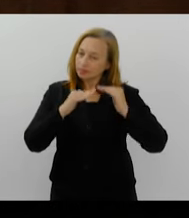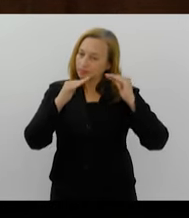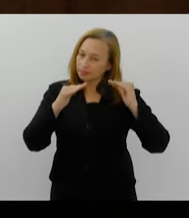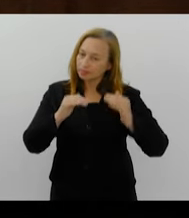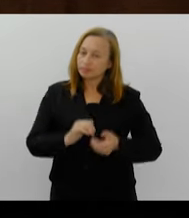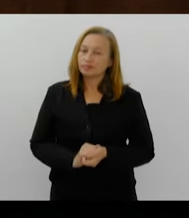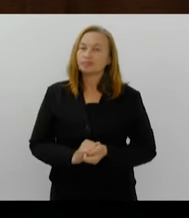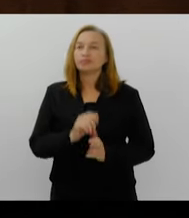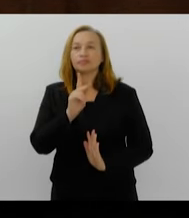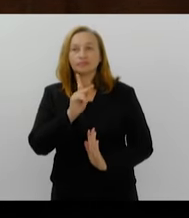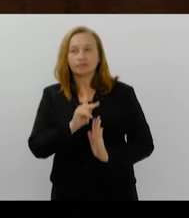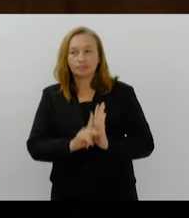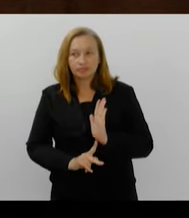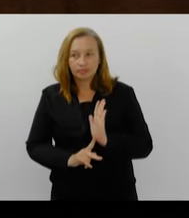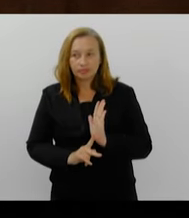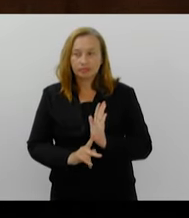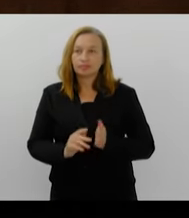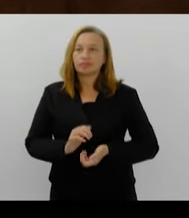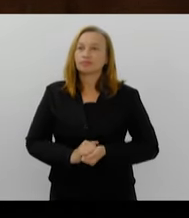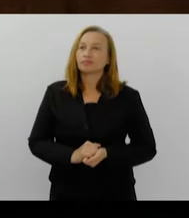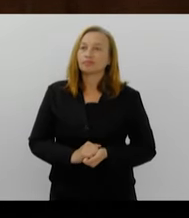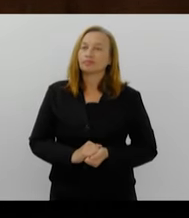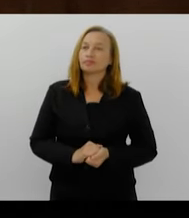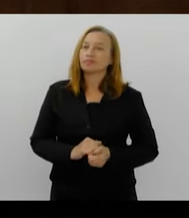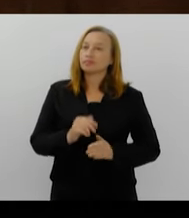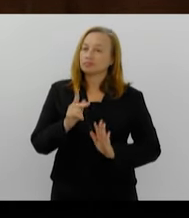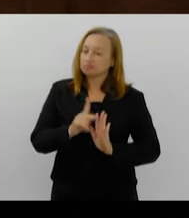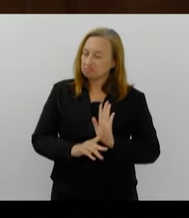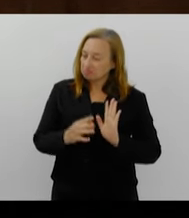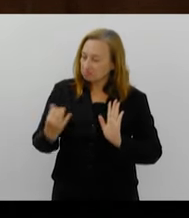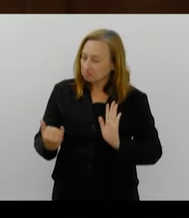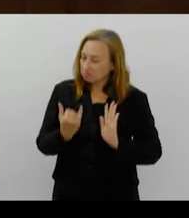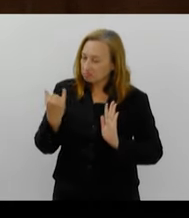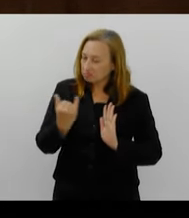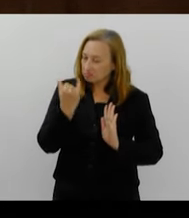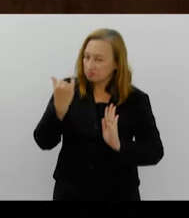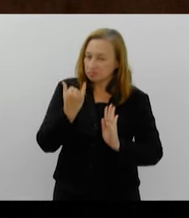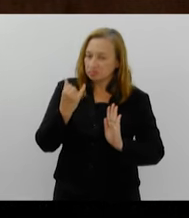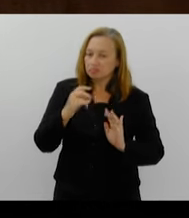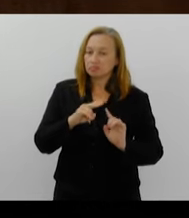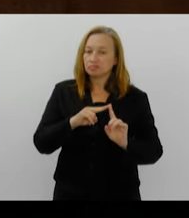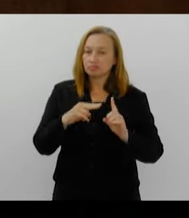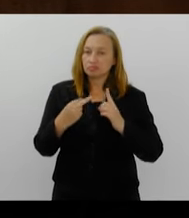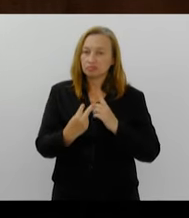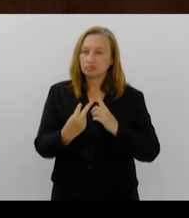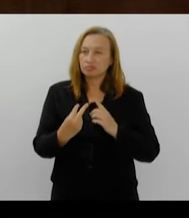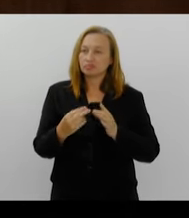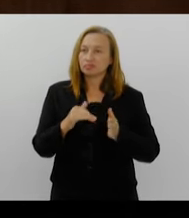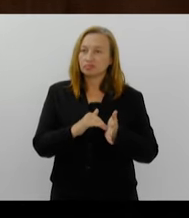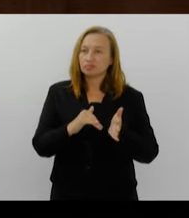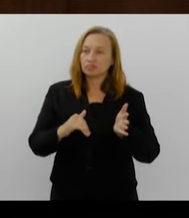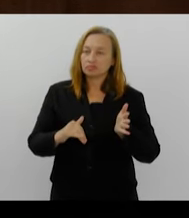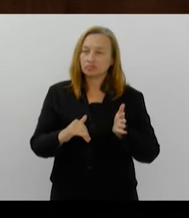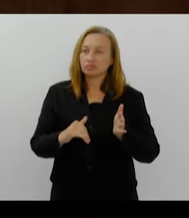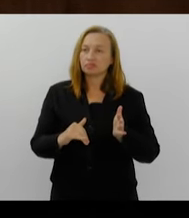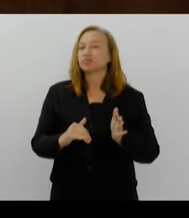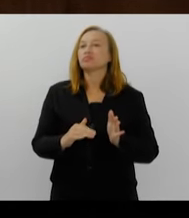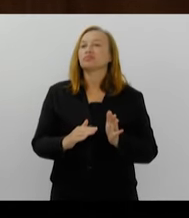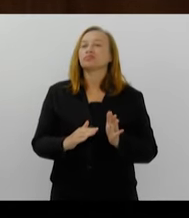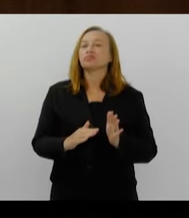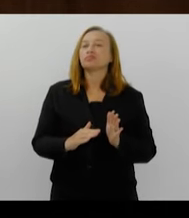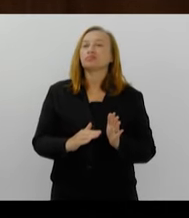ao projeto, é um projeto meritório que visa a desinstitucionalização de crianças